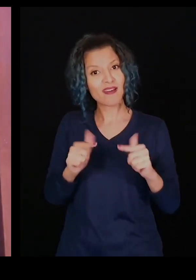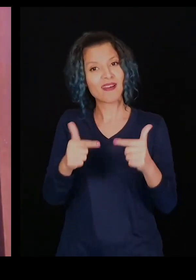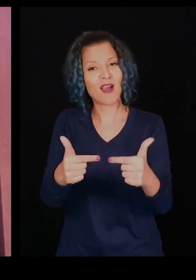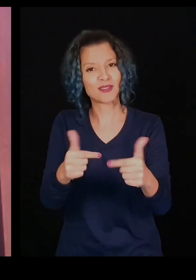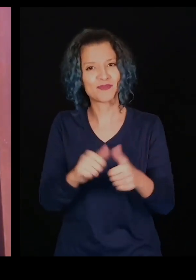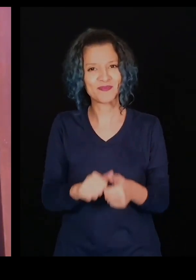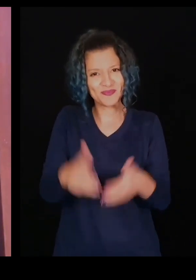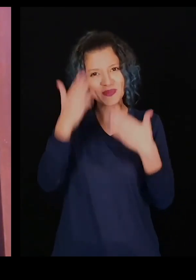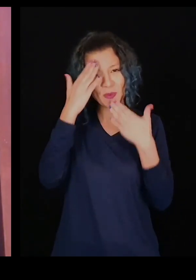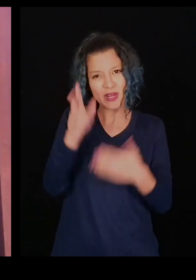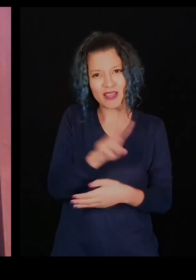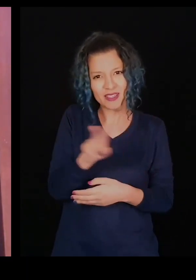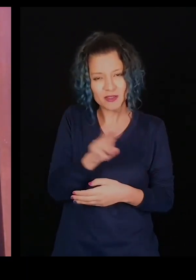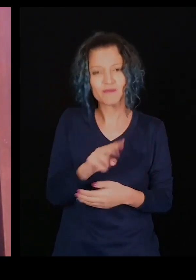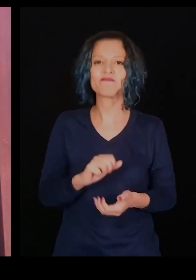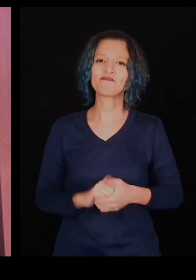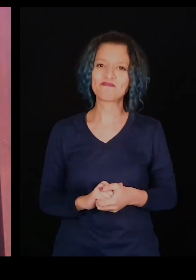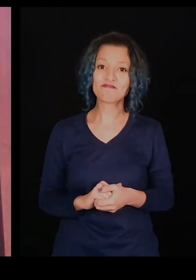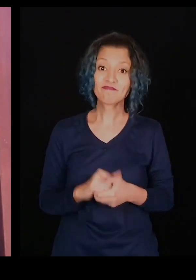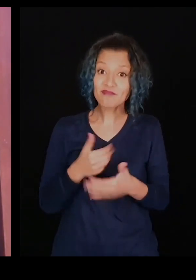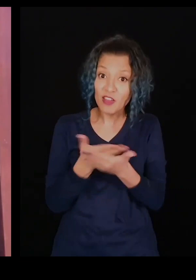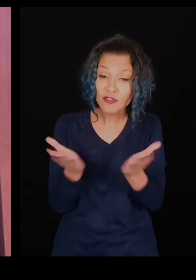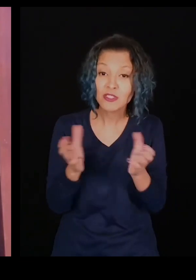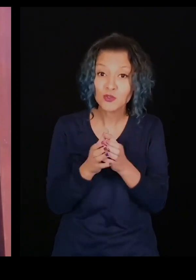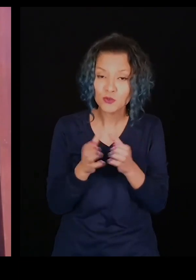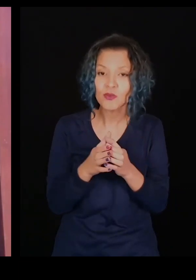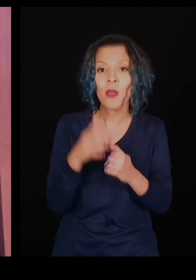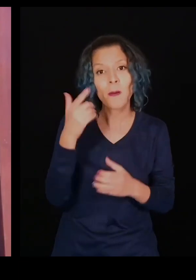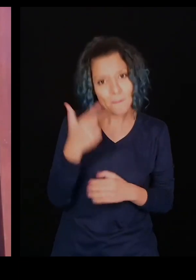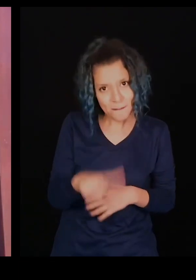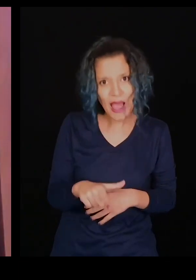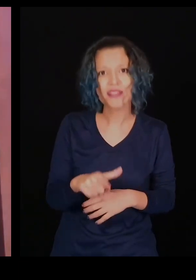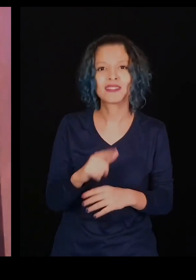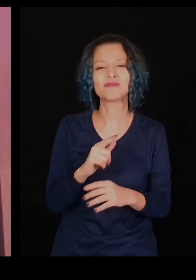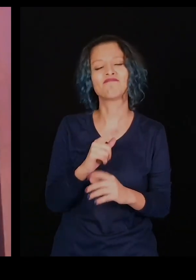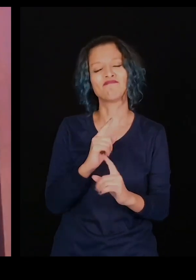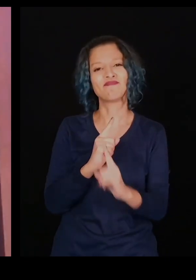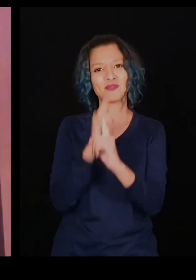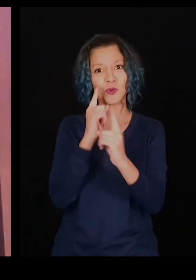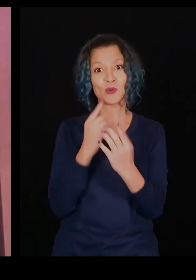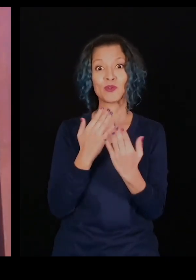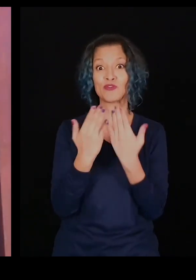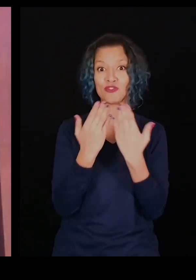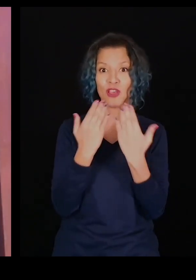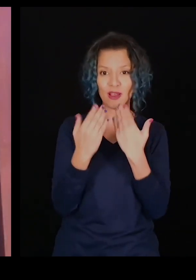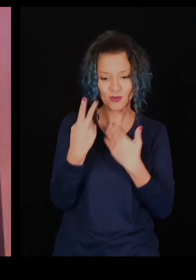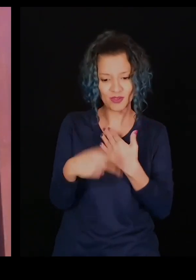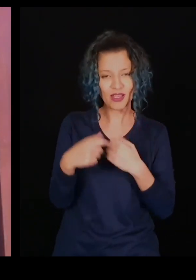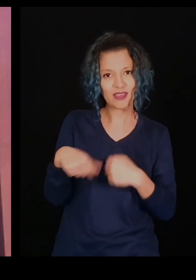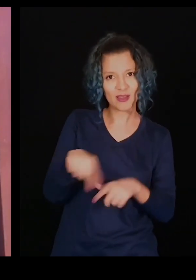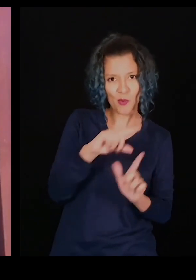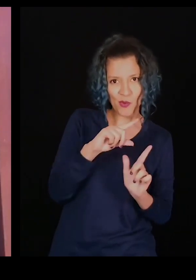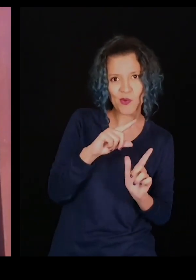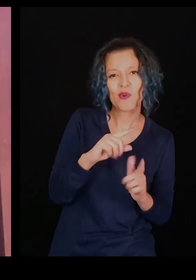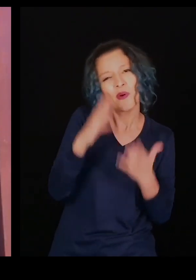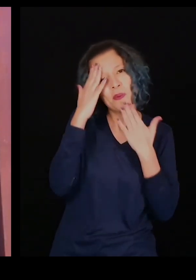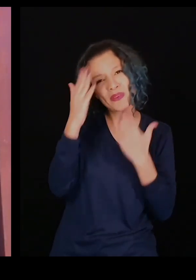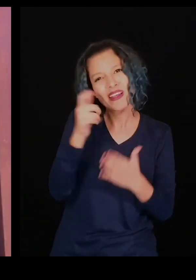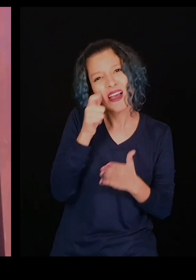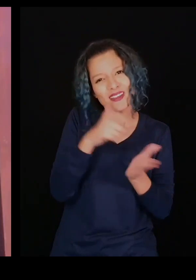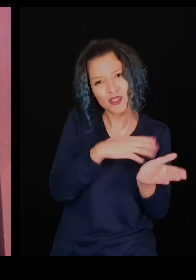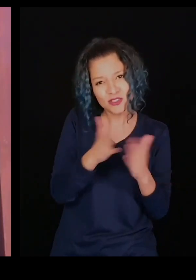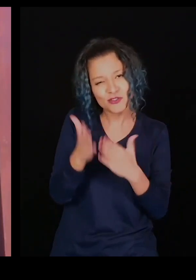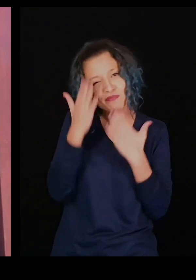turma, mais um encontro da série Diálogos Itaú Cultural. Obrigado por você ter nos acompanhado. Como vocês bem